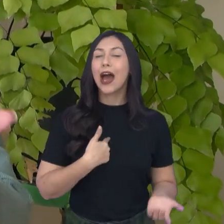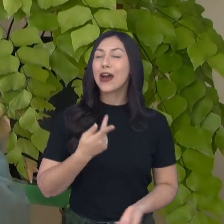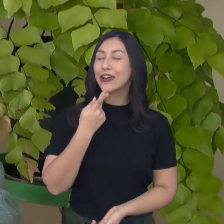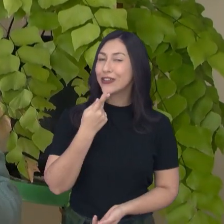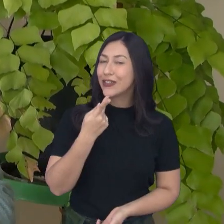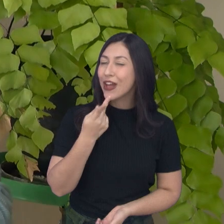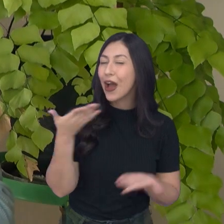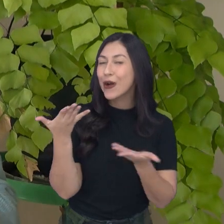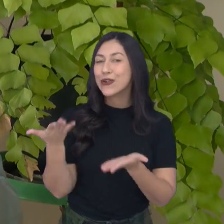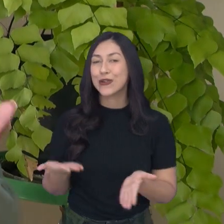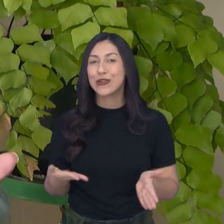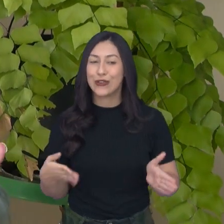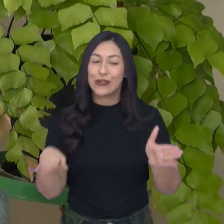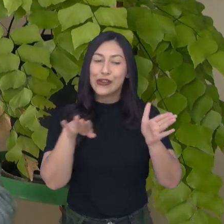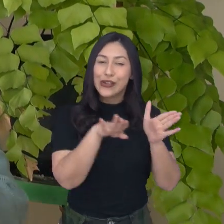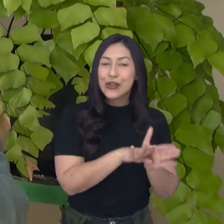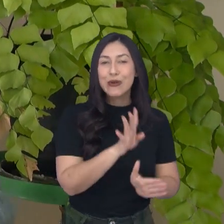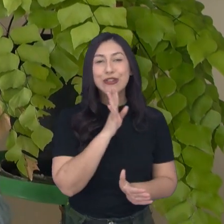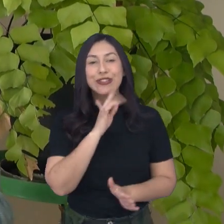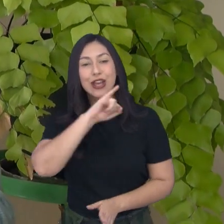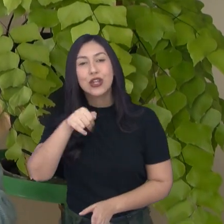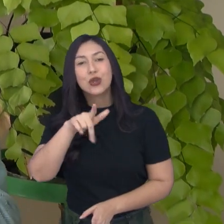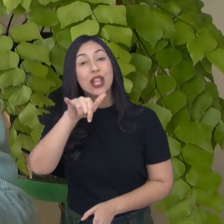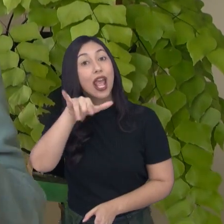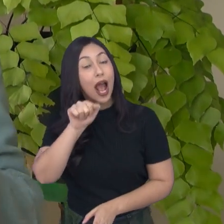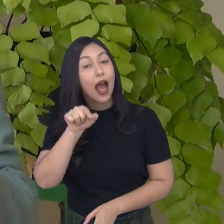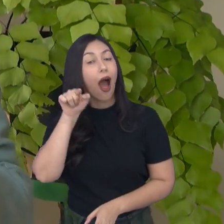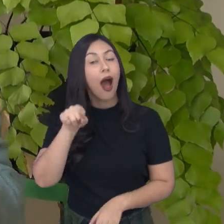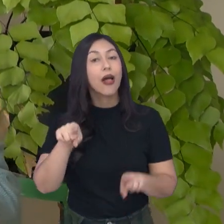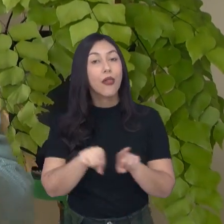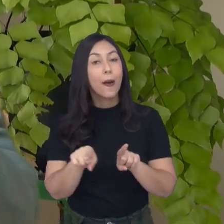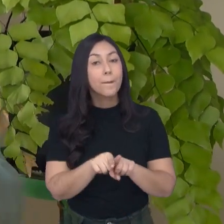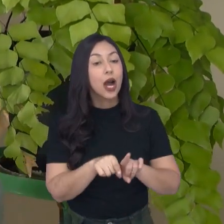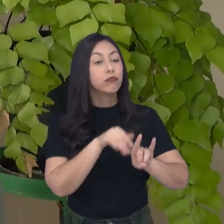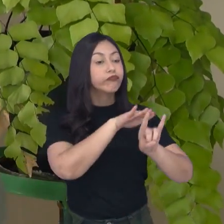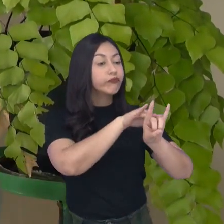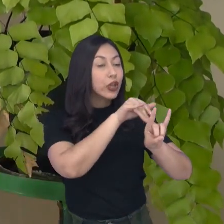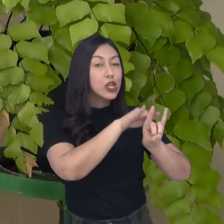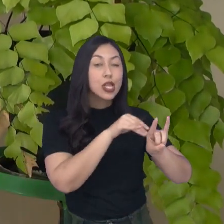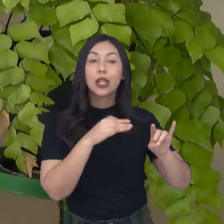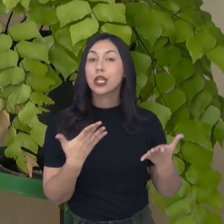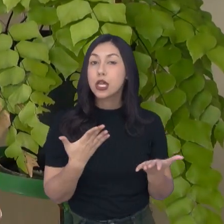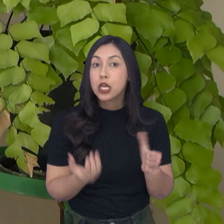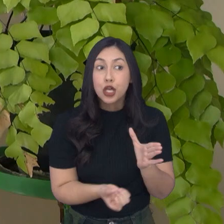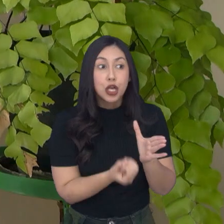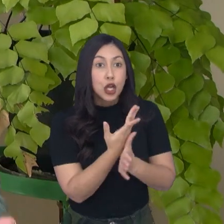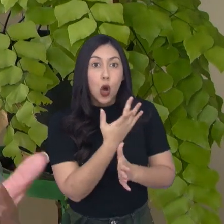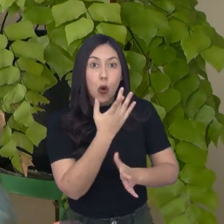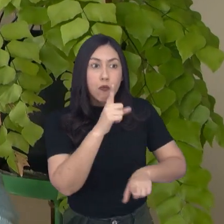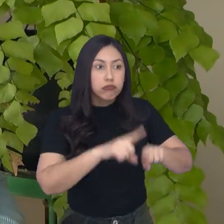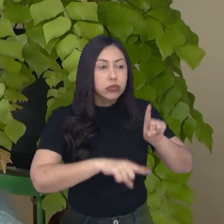você, vim conhecer a Juliana. Ela é farmacêutica, ela é vegetariana também e ela desenvolveu uma linha de cosméticos